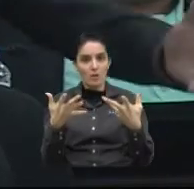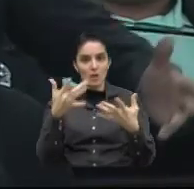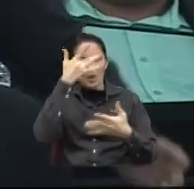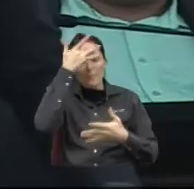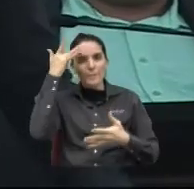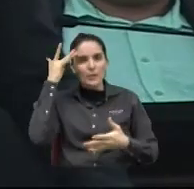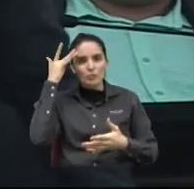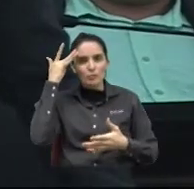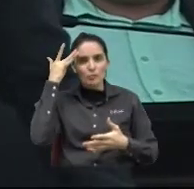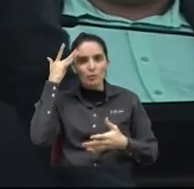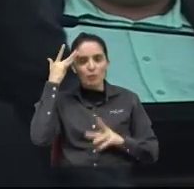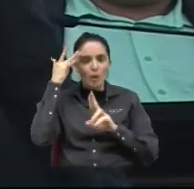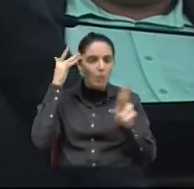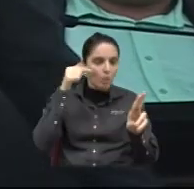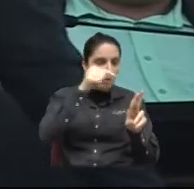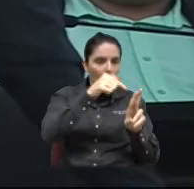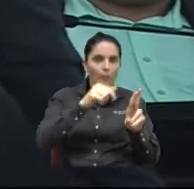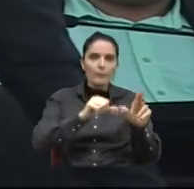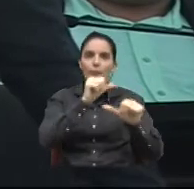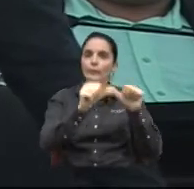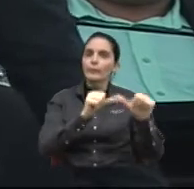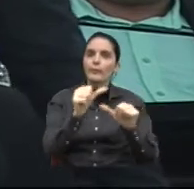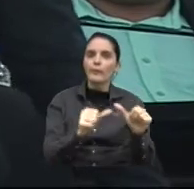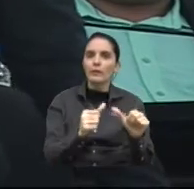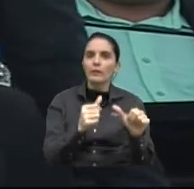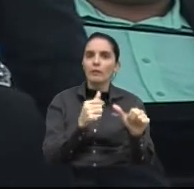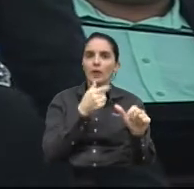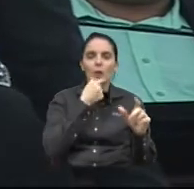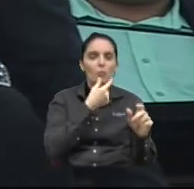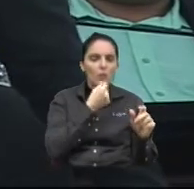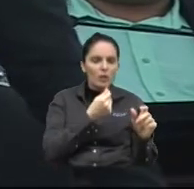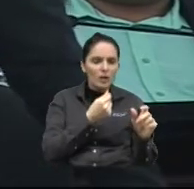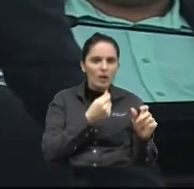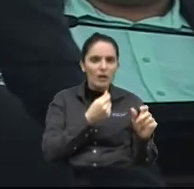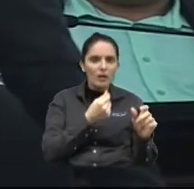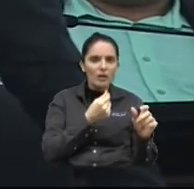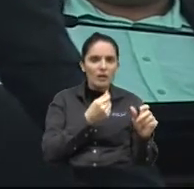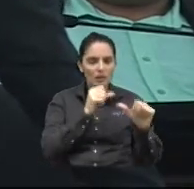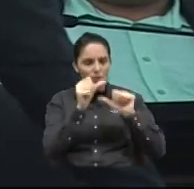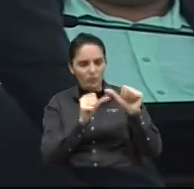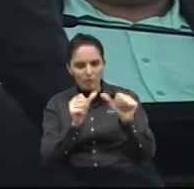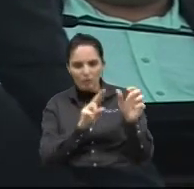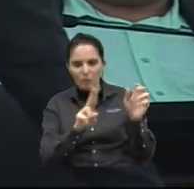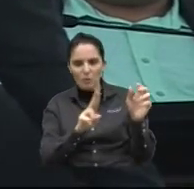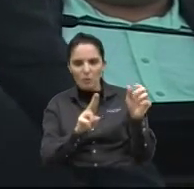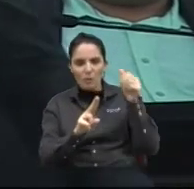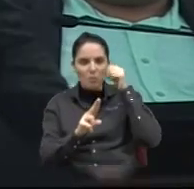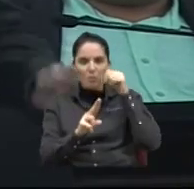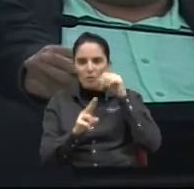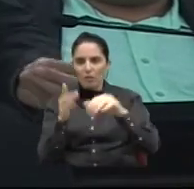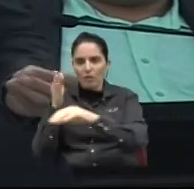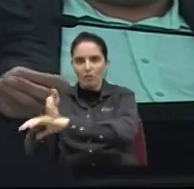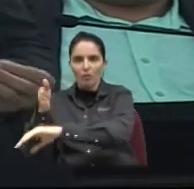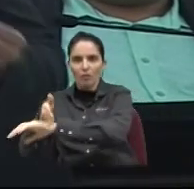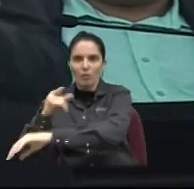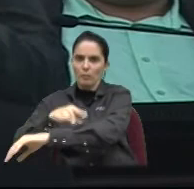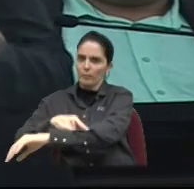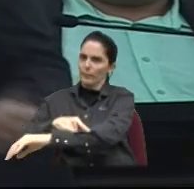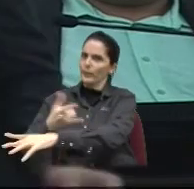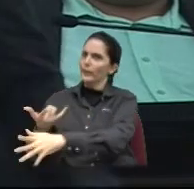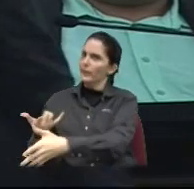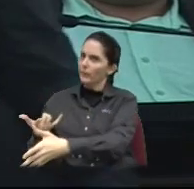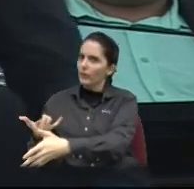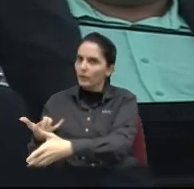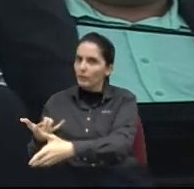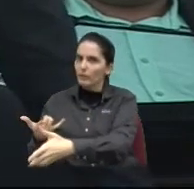nome o homem mudou seu nome começa a freqüentar o banheiro das mulheres gente senhores